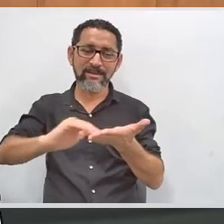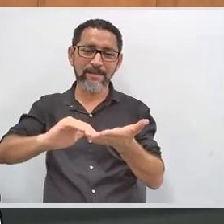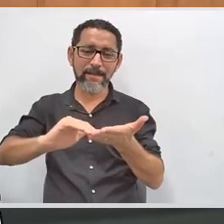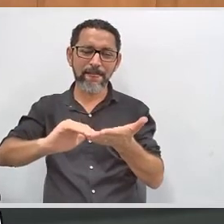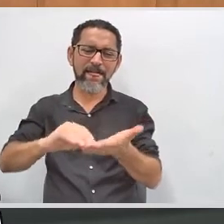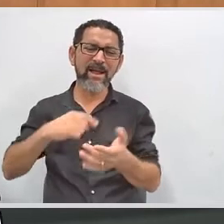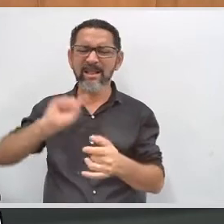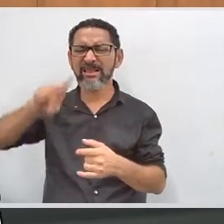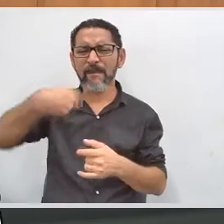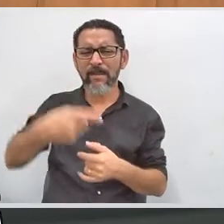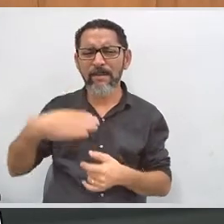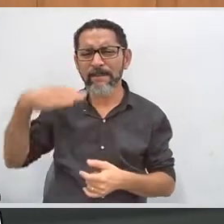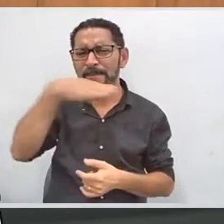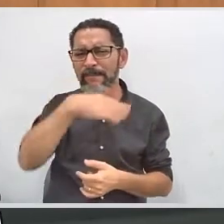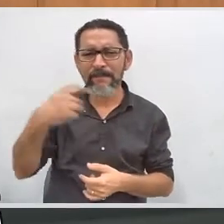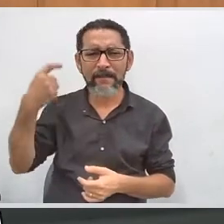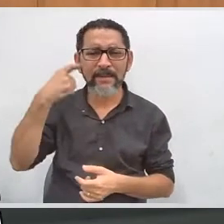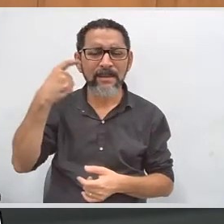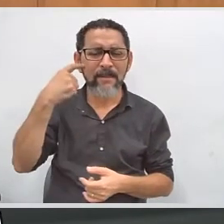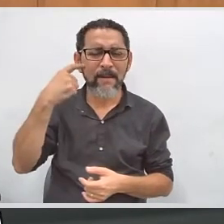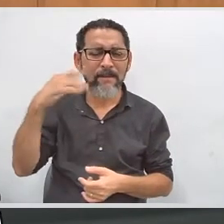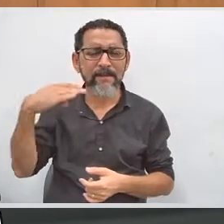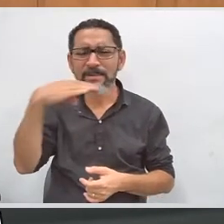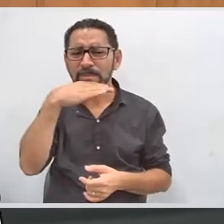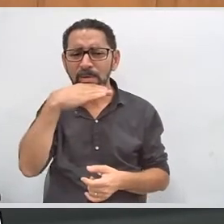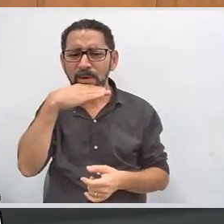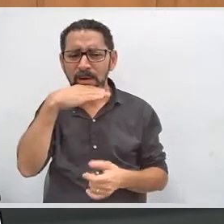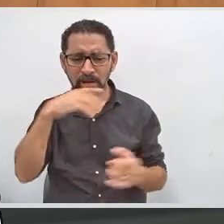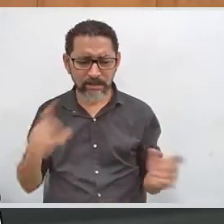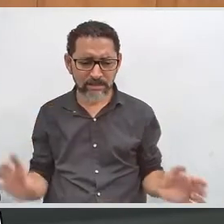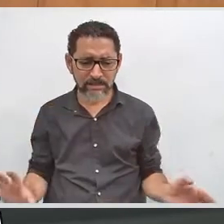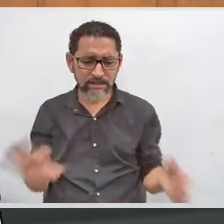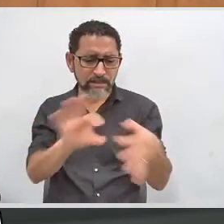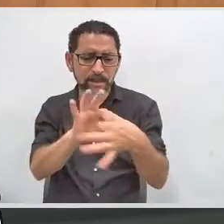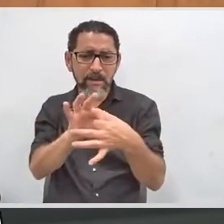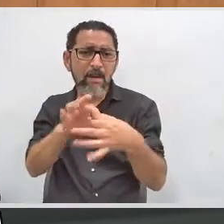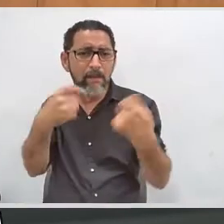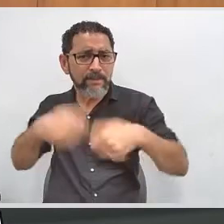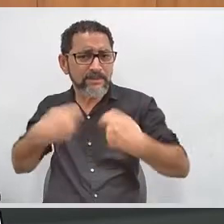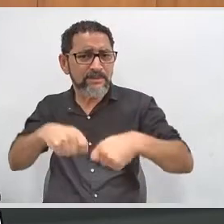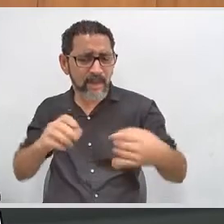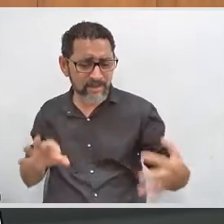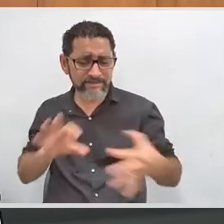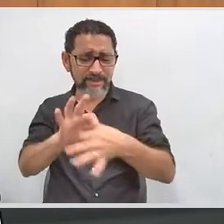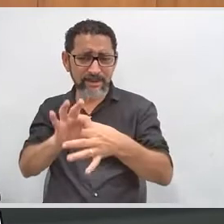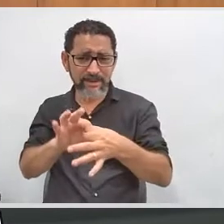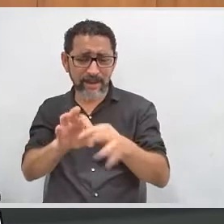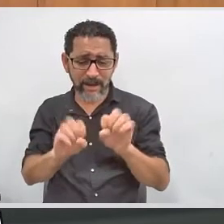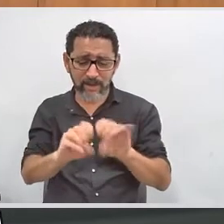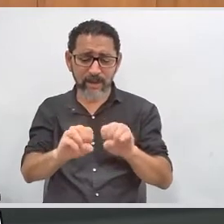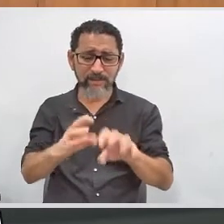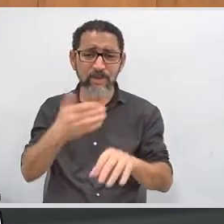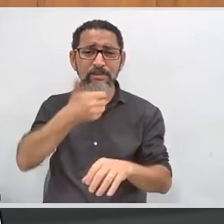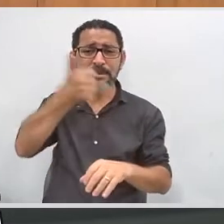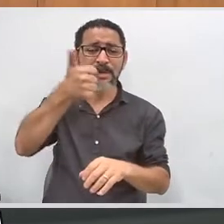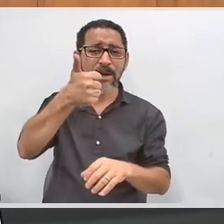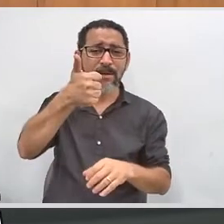nós vimos que somar era o nosso sonho para uma educação especial melhor.